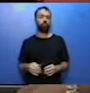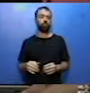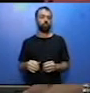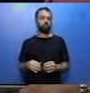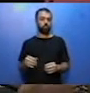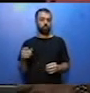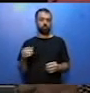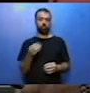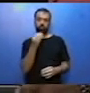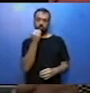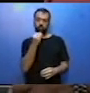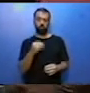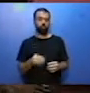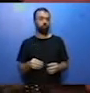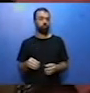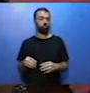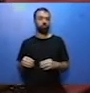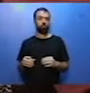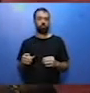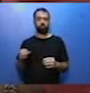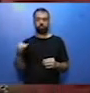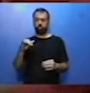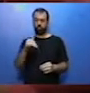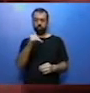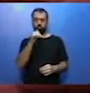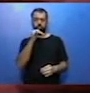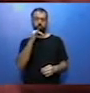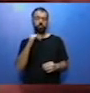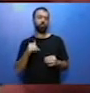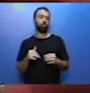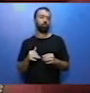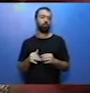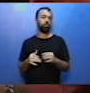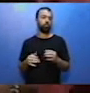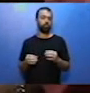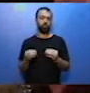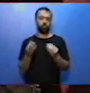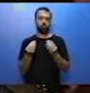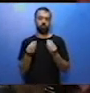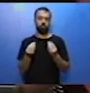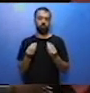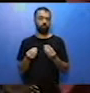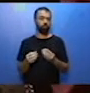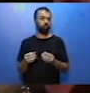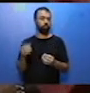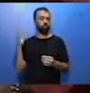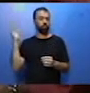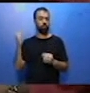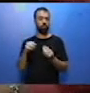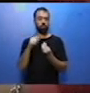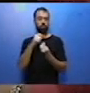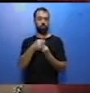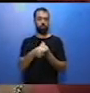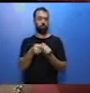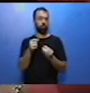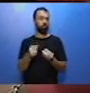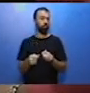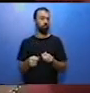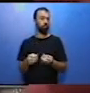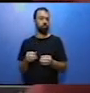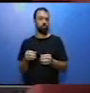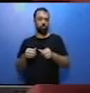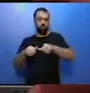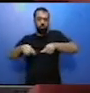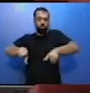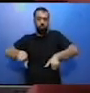trouxe alguns exemplos aqui só para a gente ter uma ideia nós temos banana os ovos a batata doce